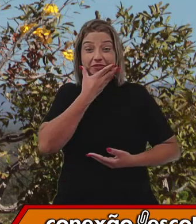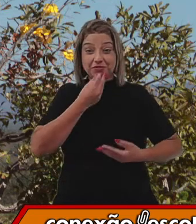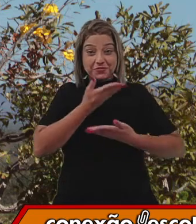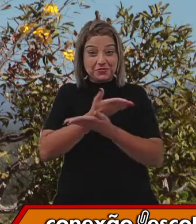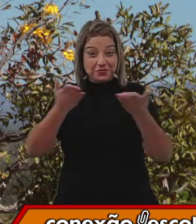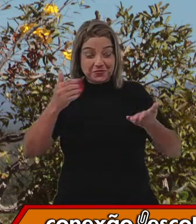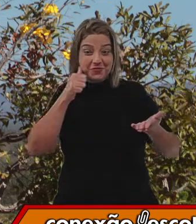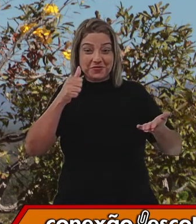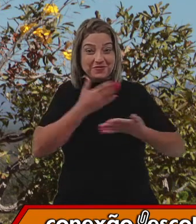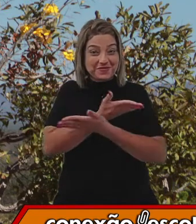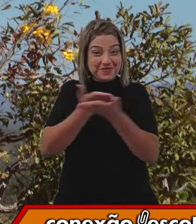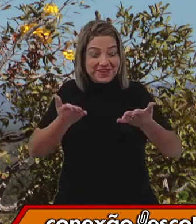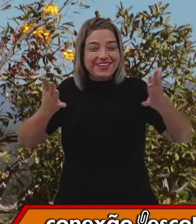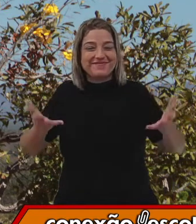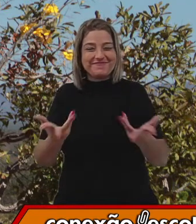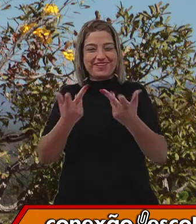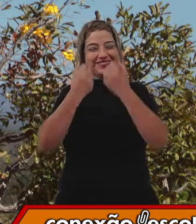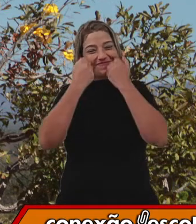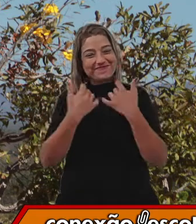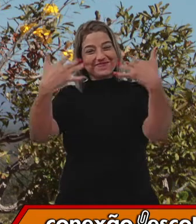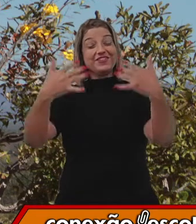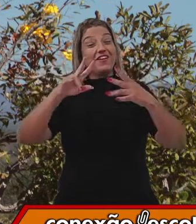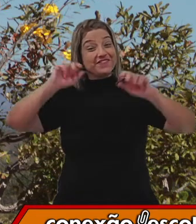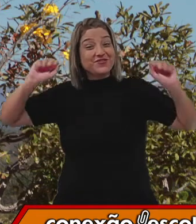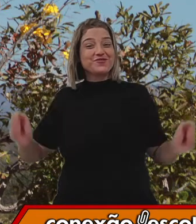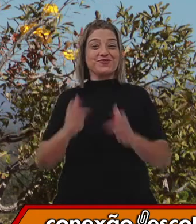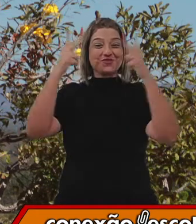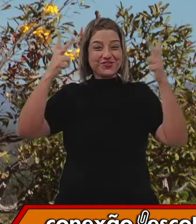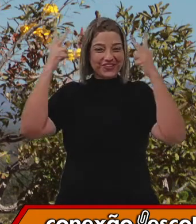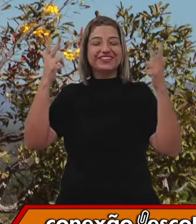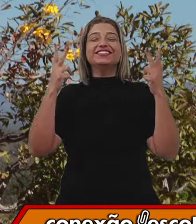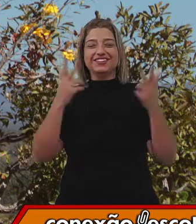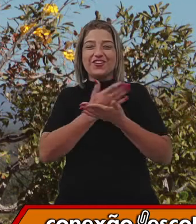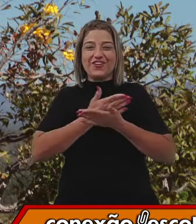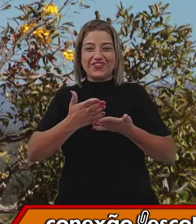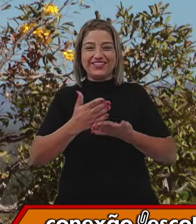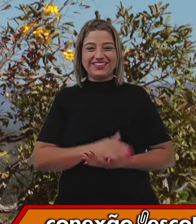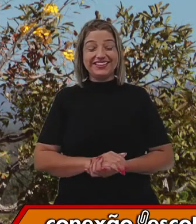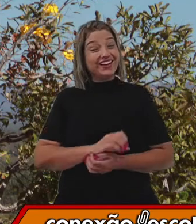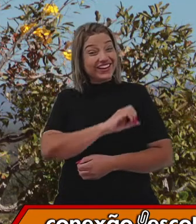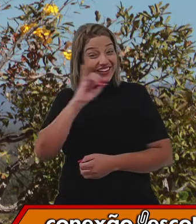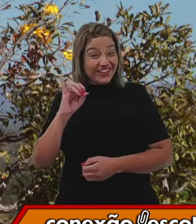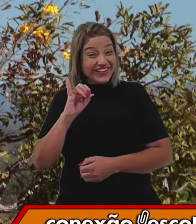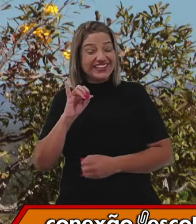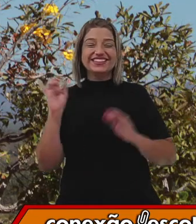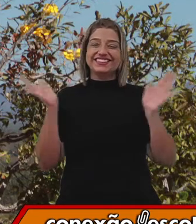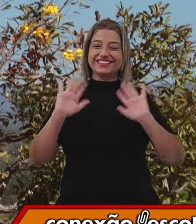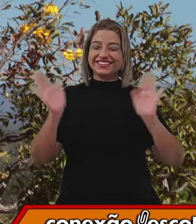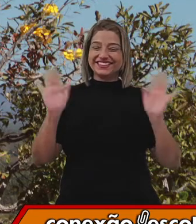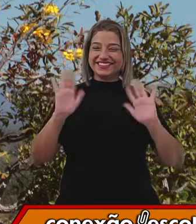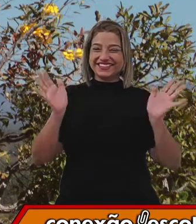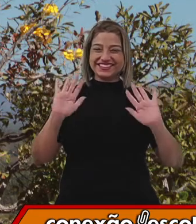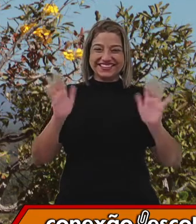Senhoras e senhores, respeitável público, o show já vai começar! Oi? Olá, pessoal!